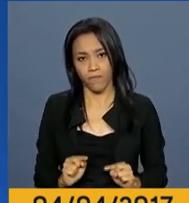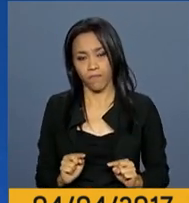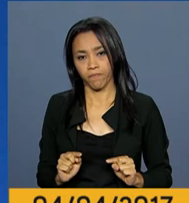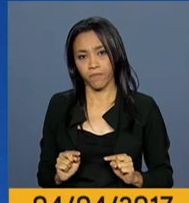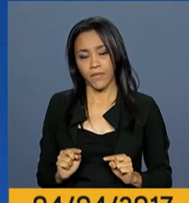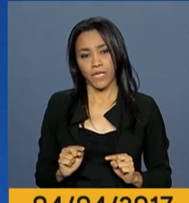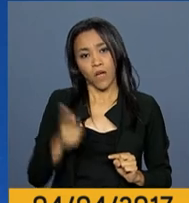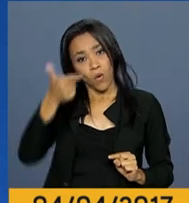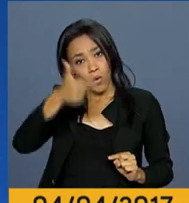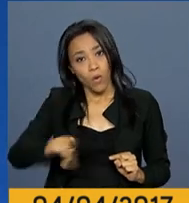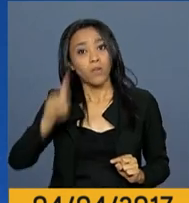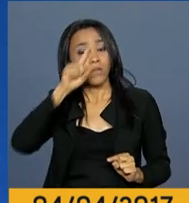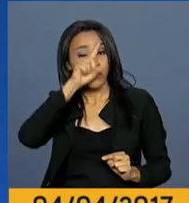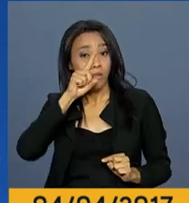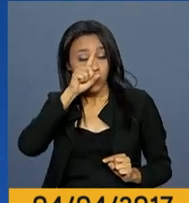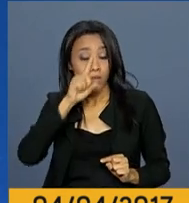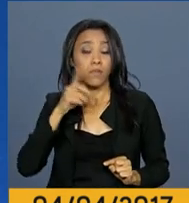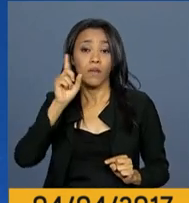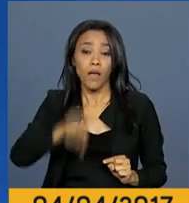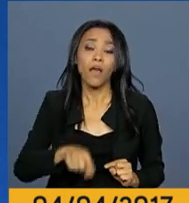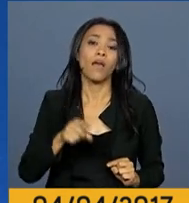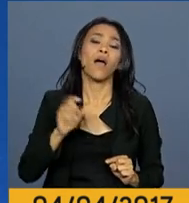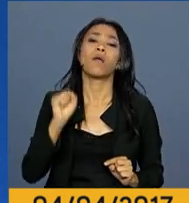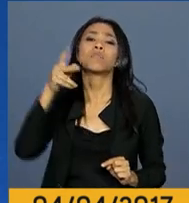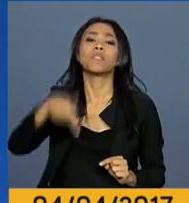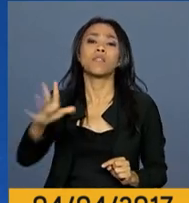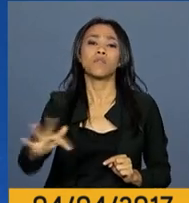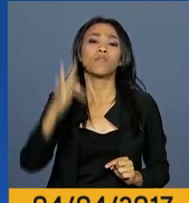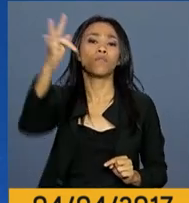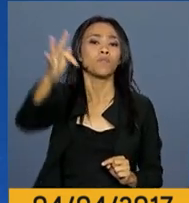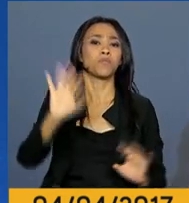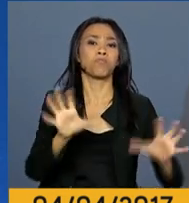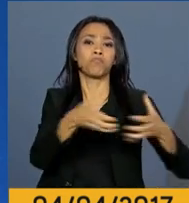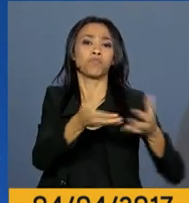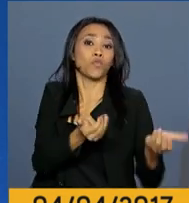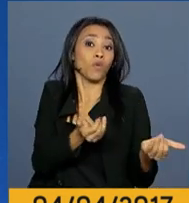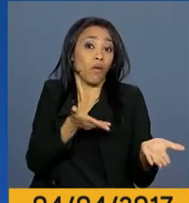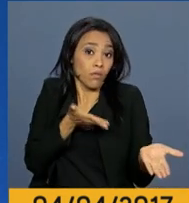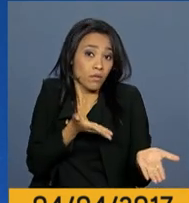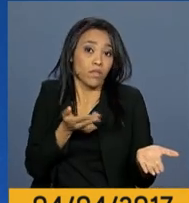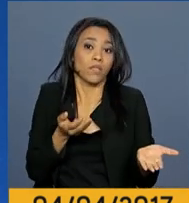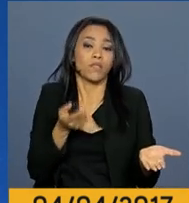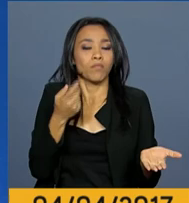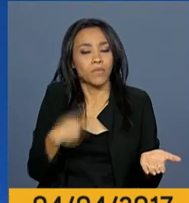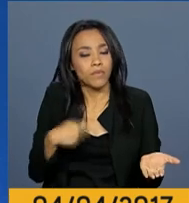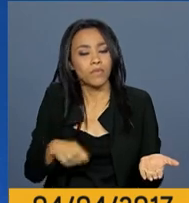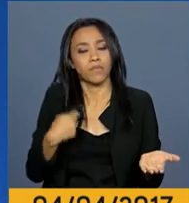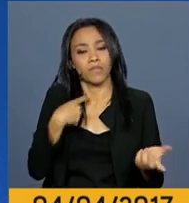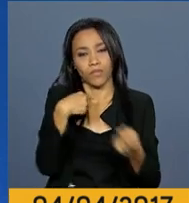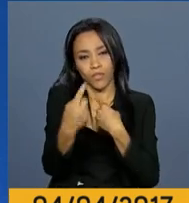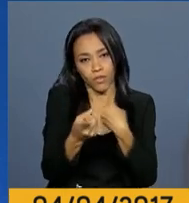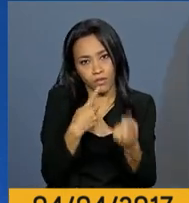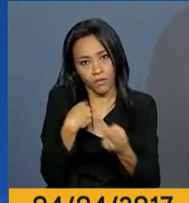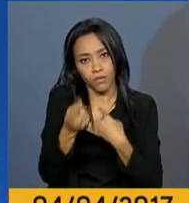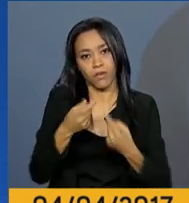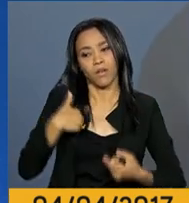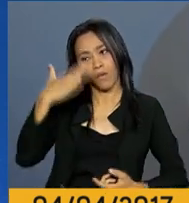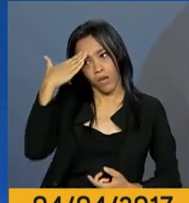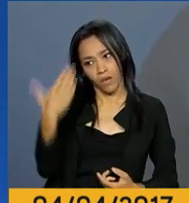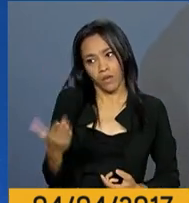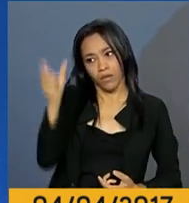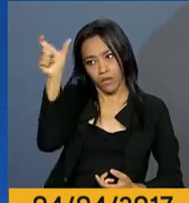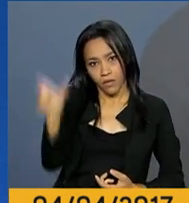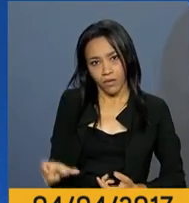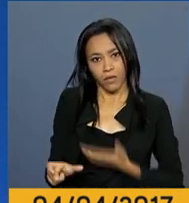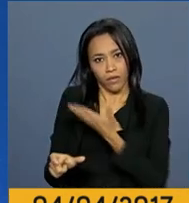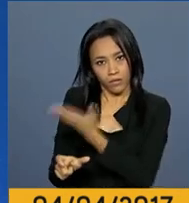E em risco também a aposentadoria futura dos jovens. Portanto, sempre com muito diálogo, eu agradeço ao doutor Trabuco,